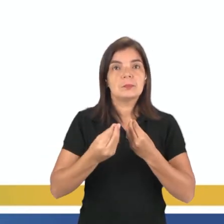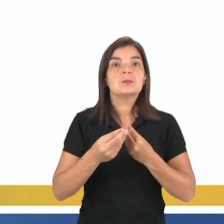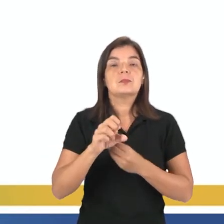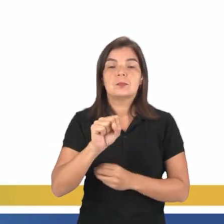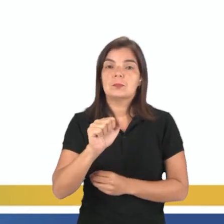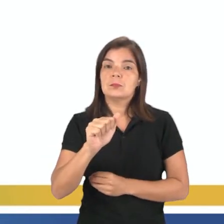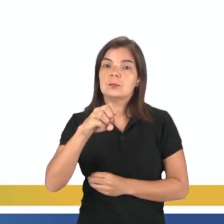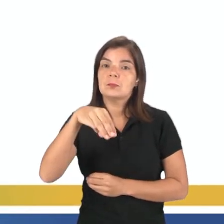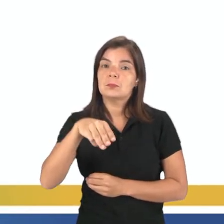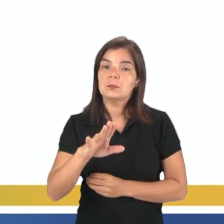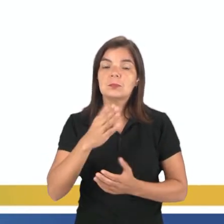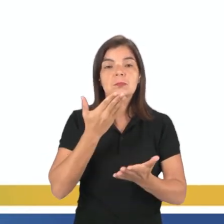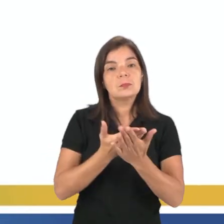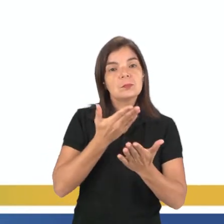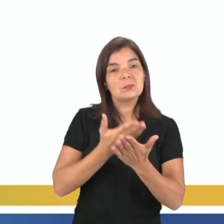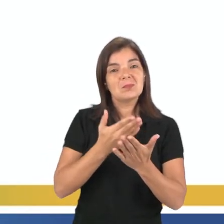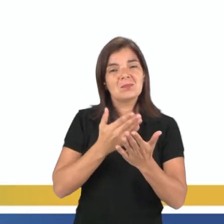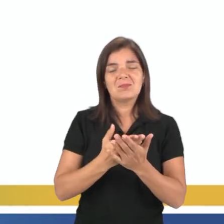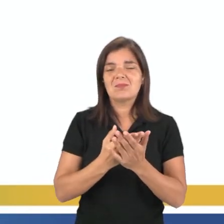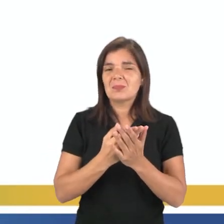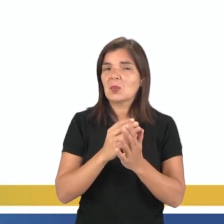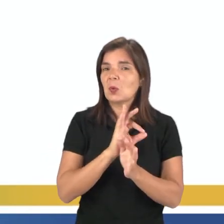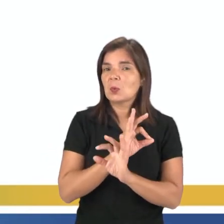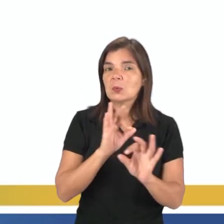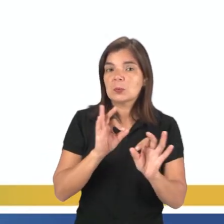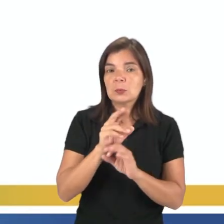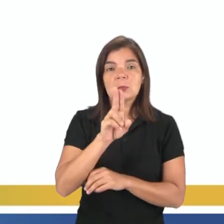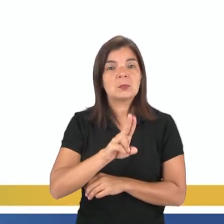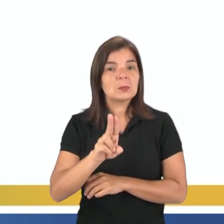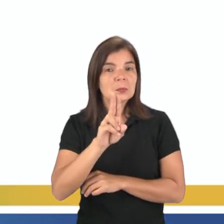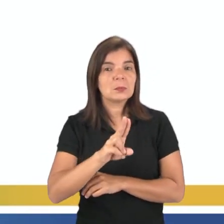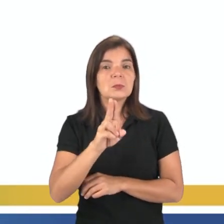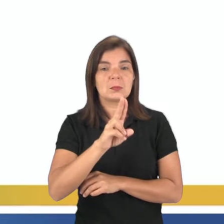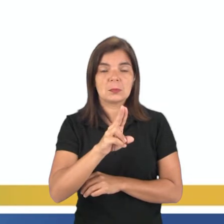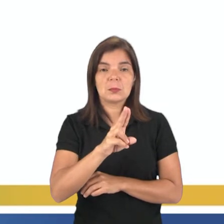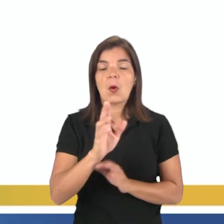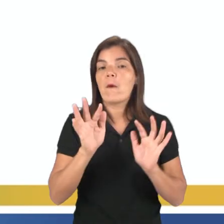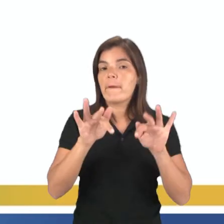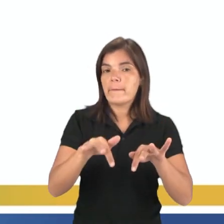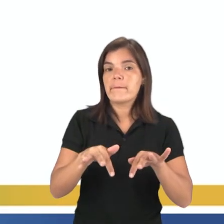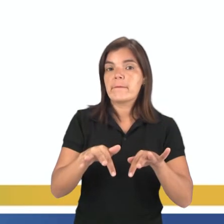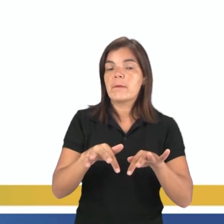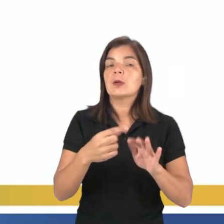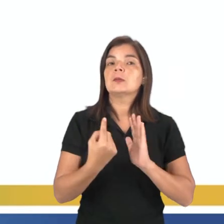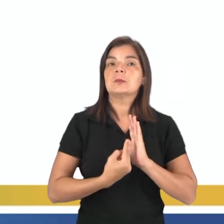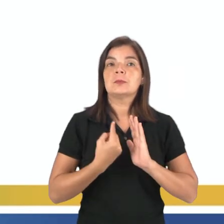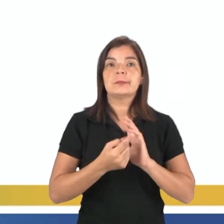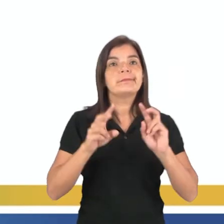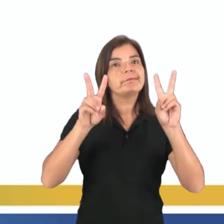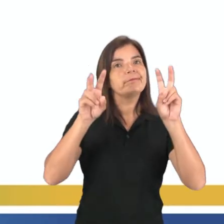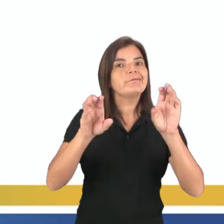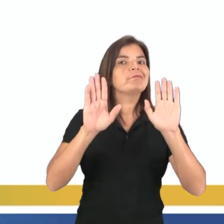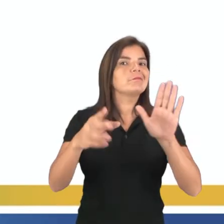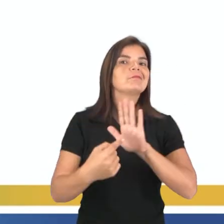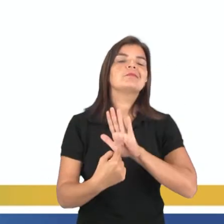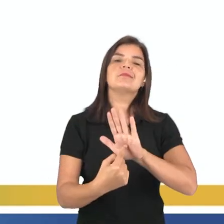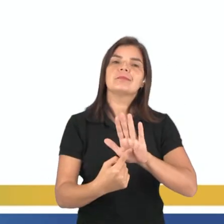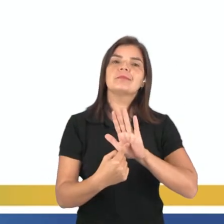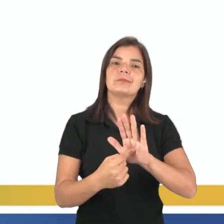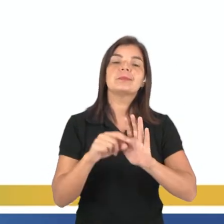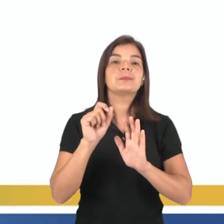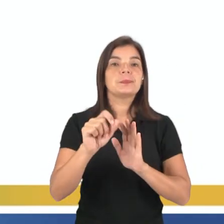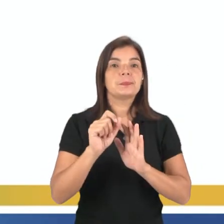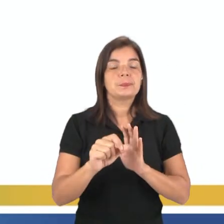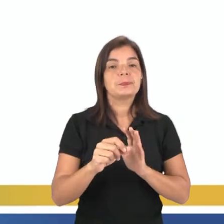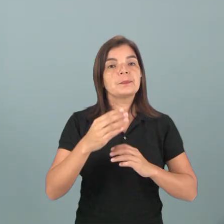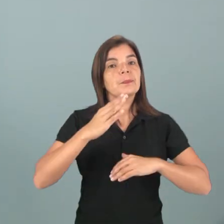Samidana promoveu um estudo desastrado usado para defender o fim do isolamento. O título já mostra que